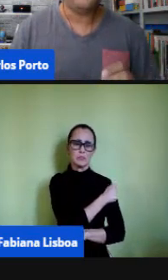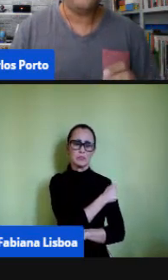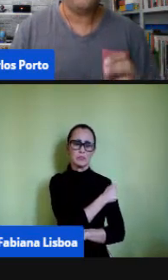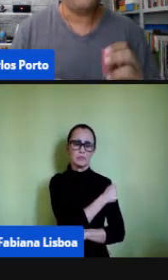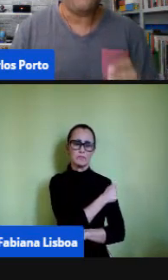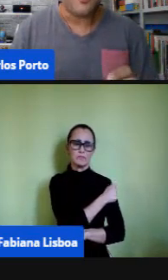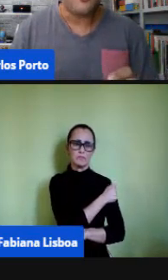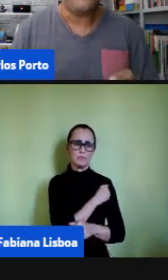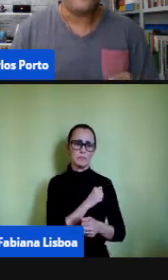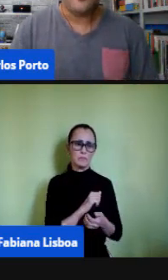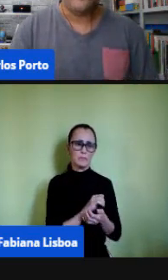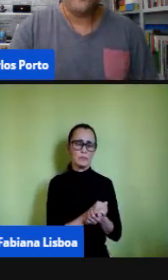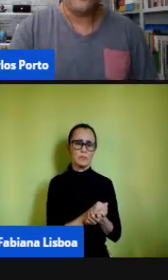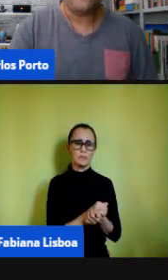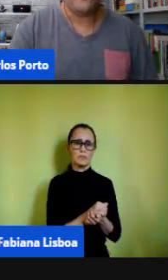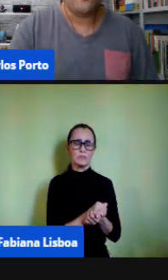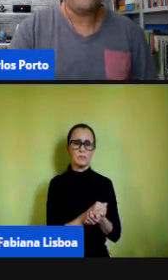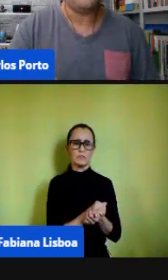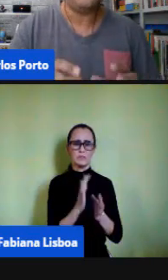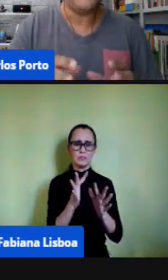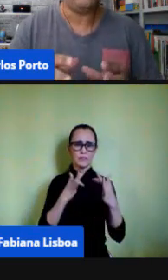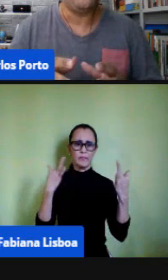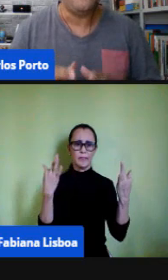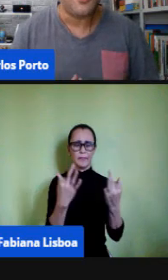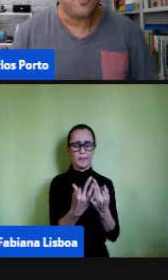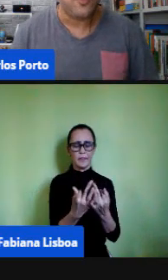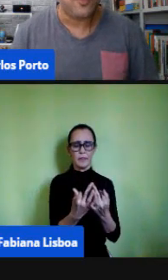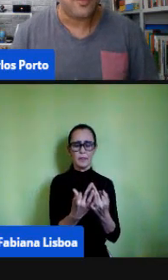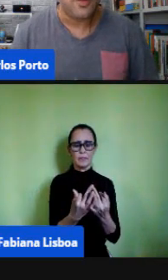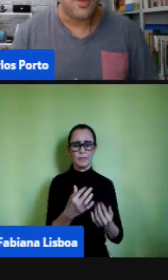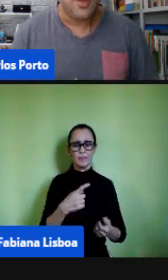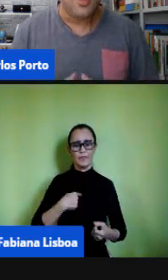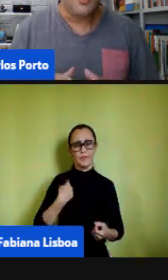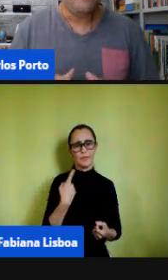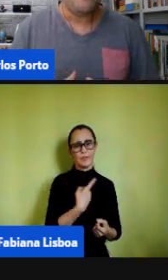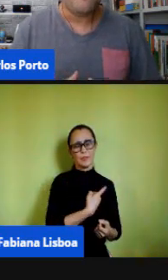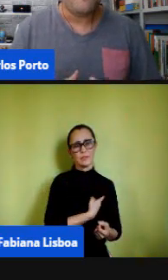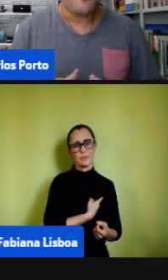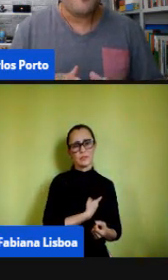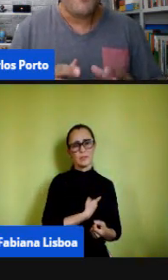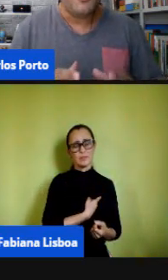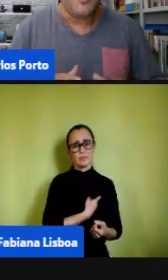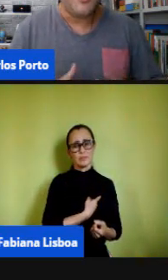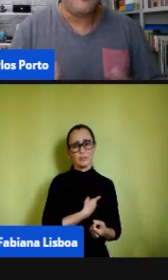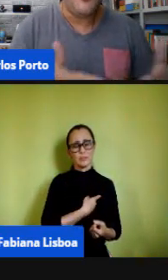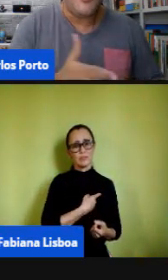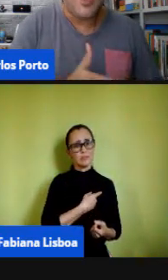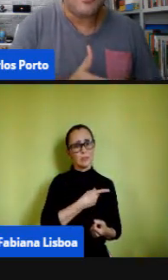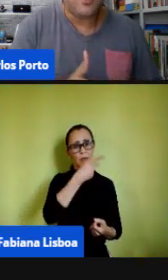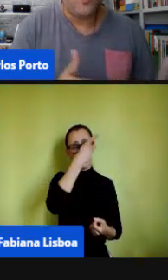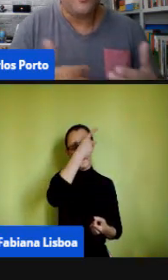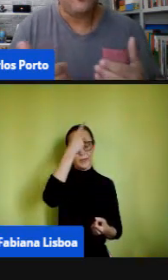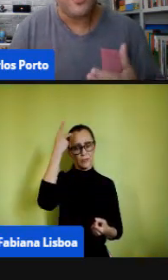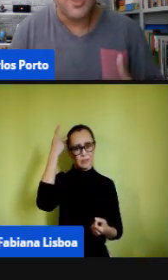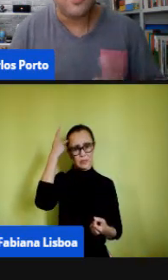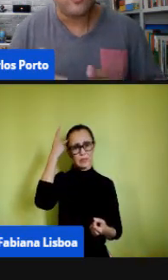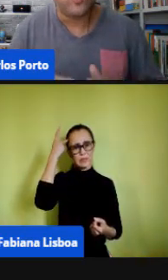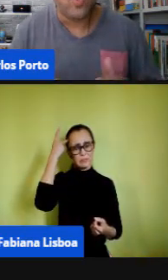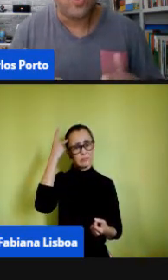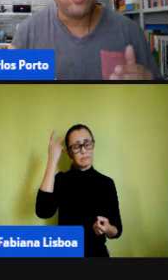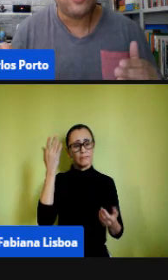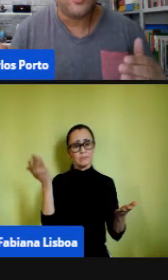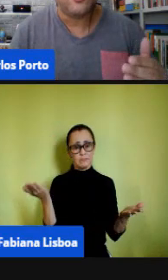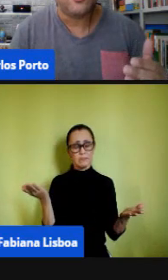antes de sermos pais, nós somos seres humanos. E de uma maneira direta ou